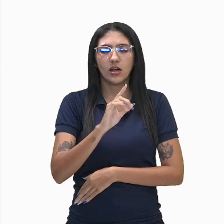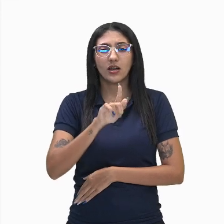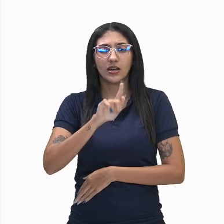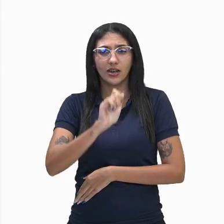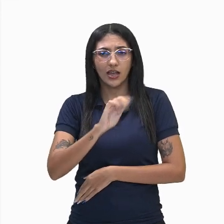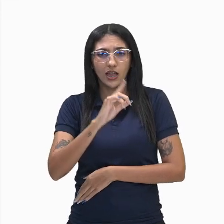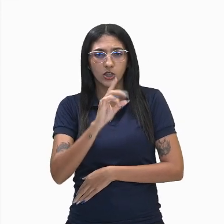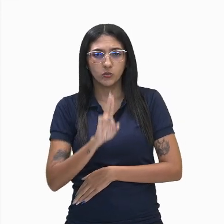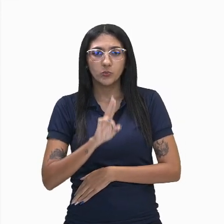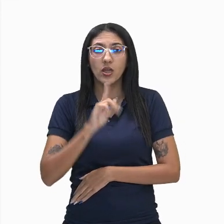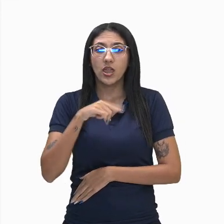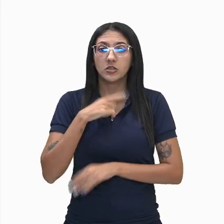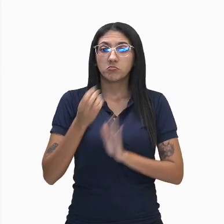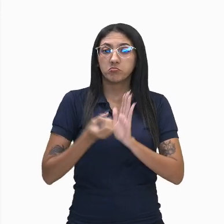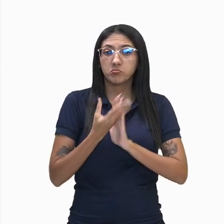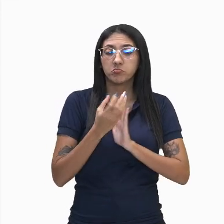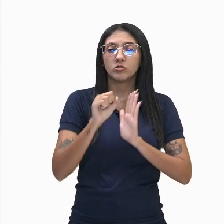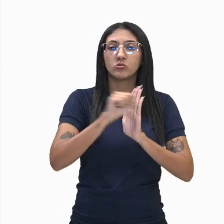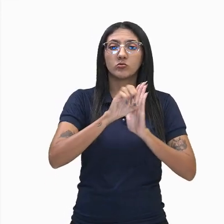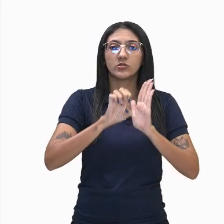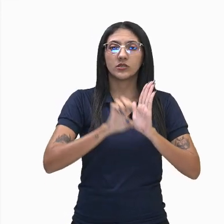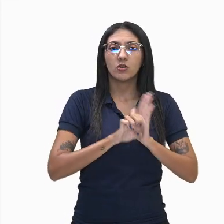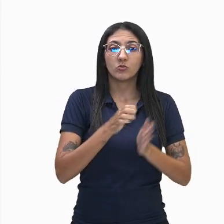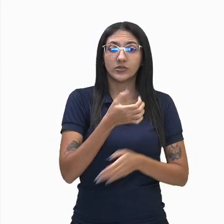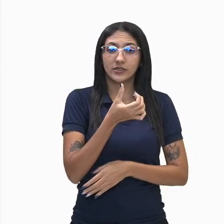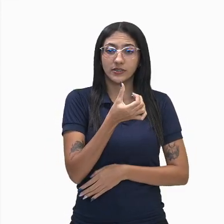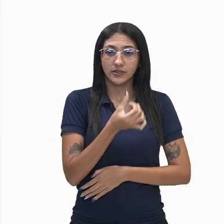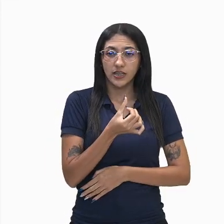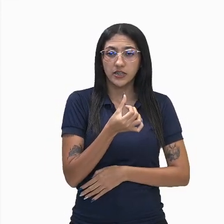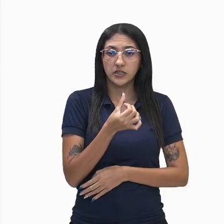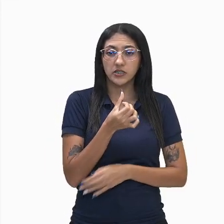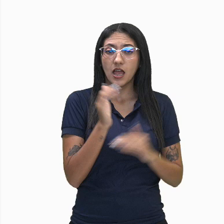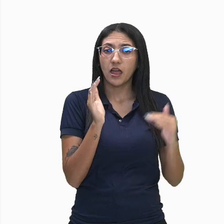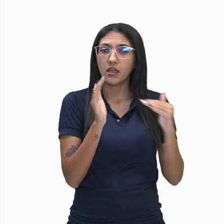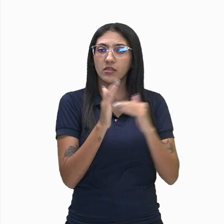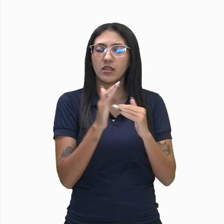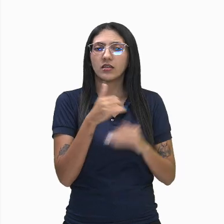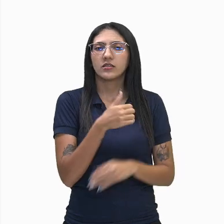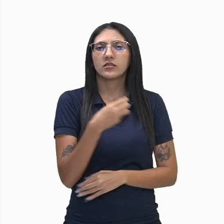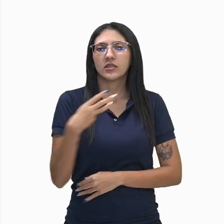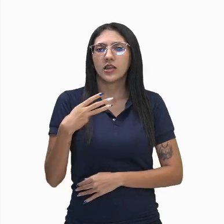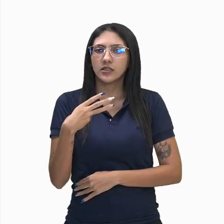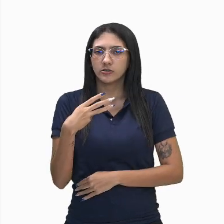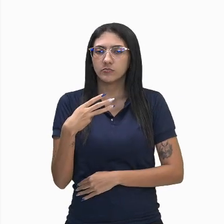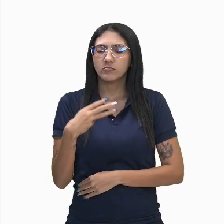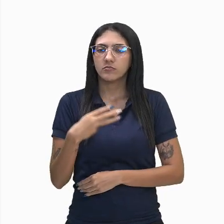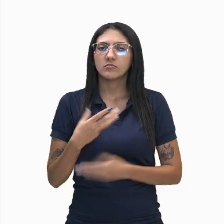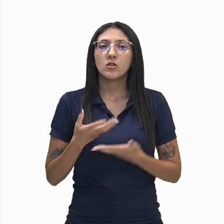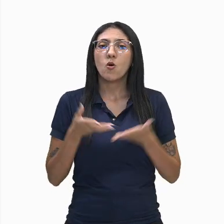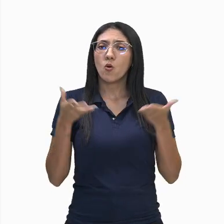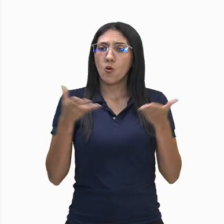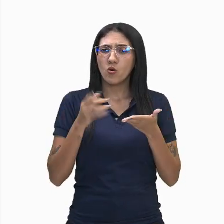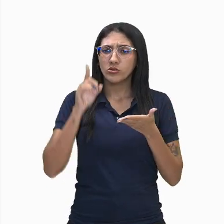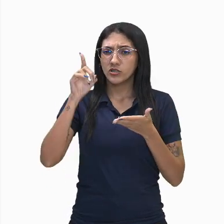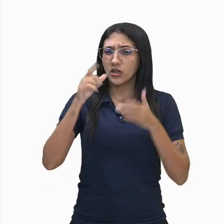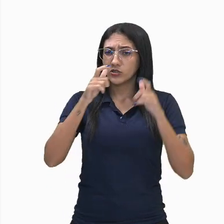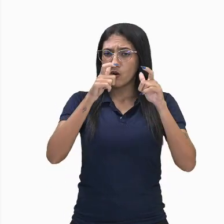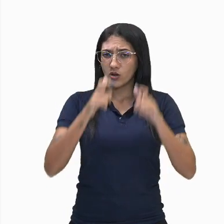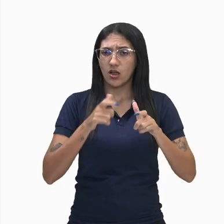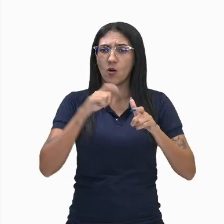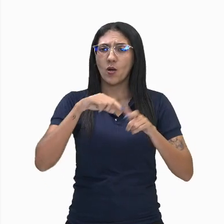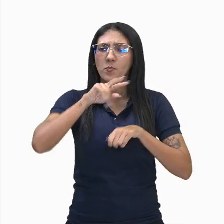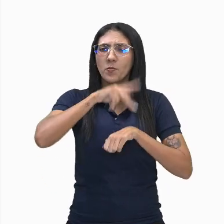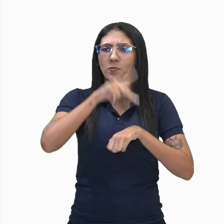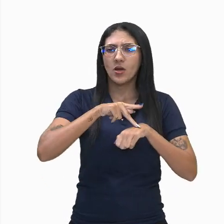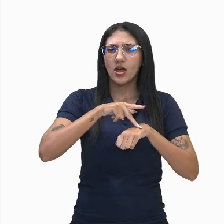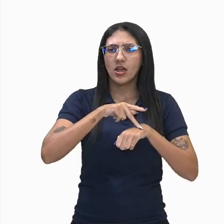séculos 6 e 13, situado no que é atualmente a Mauritânia e Mali.